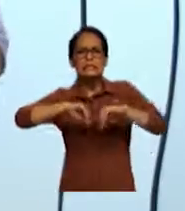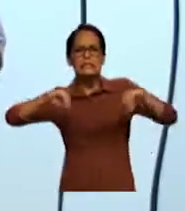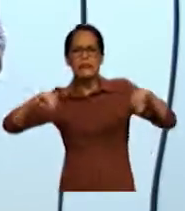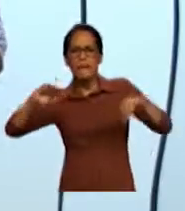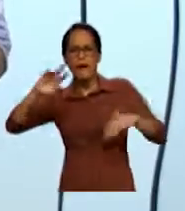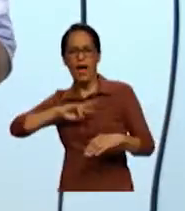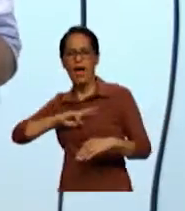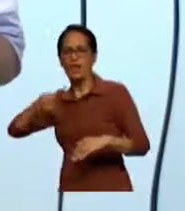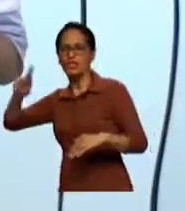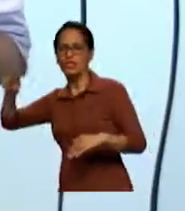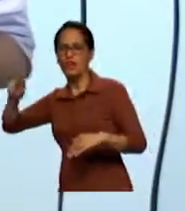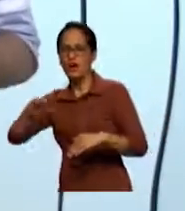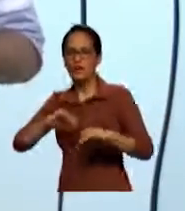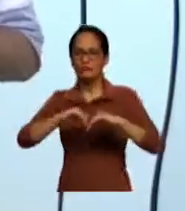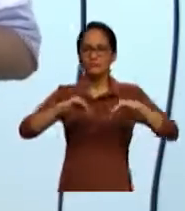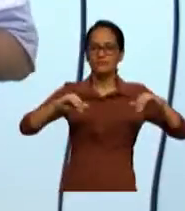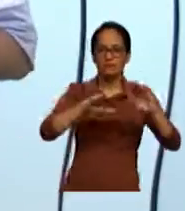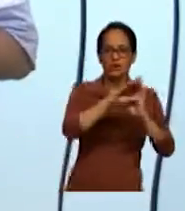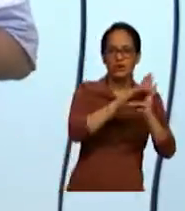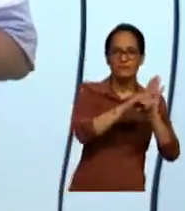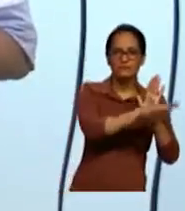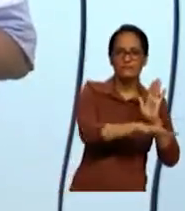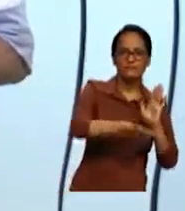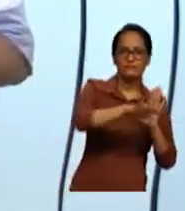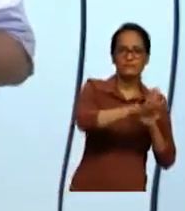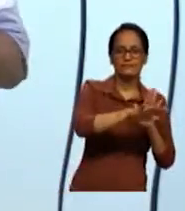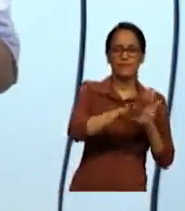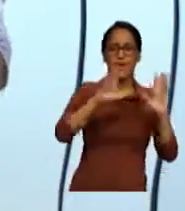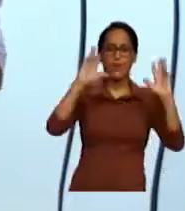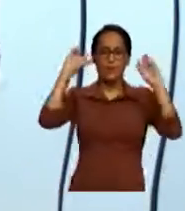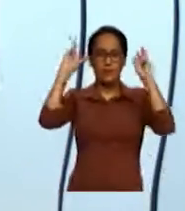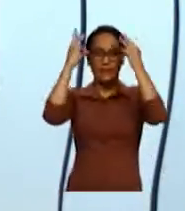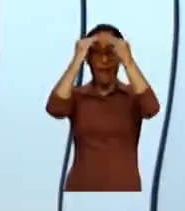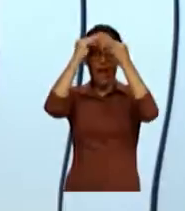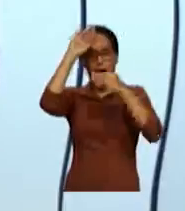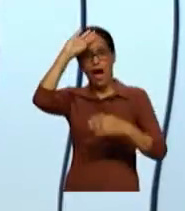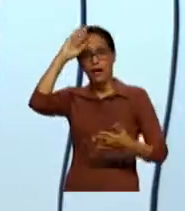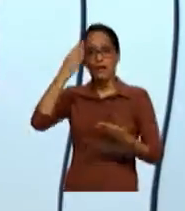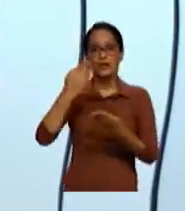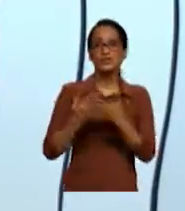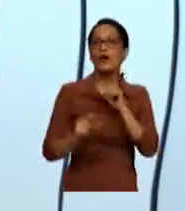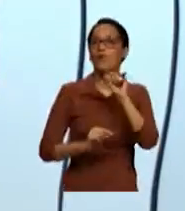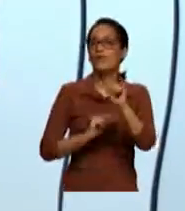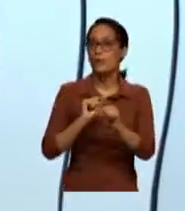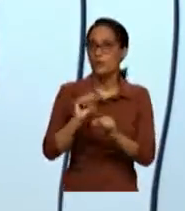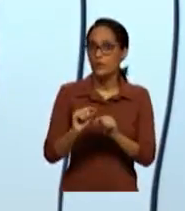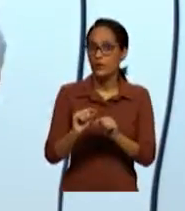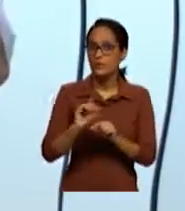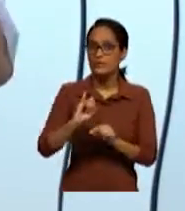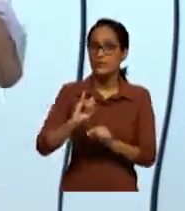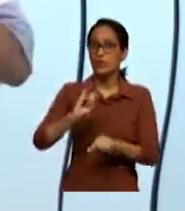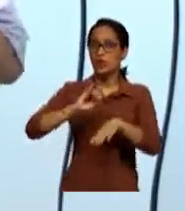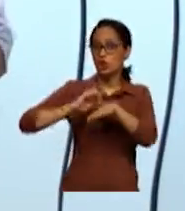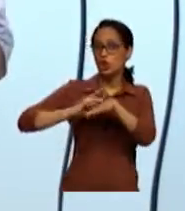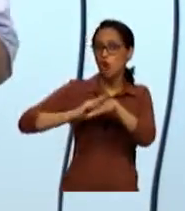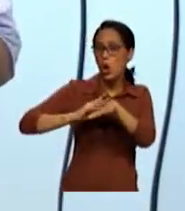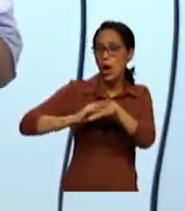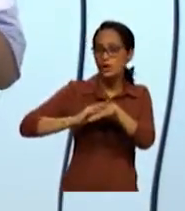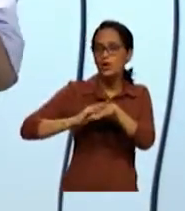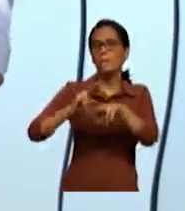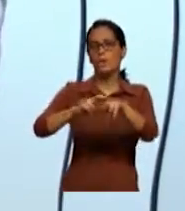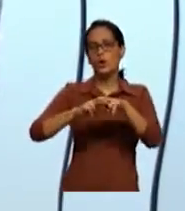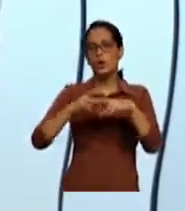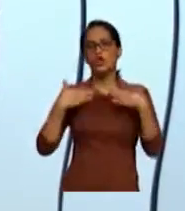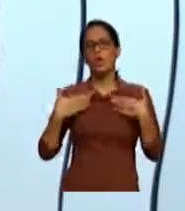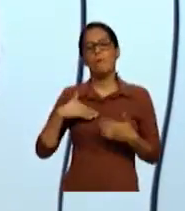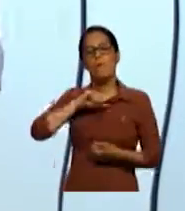Então, os gregos, eles acreditavam que a saúde, se você estivesse doente, é alguma alteração fisiológica do seu corpo.